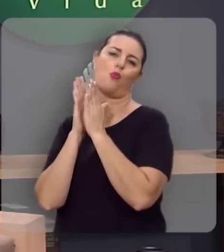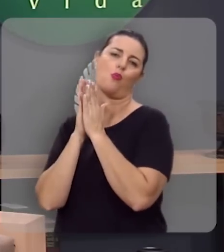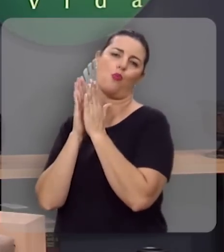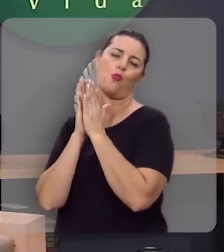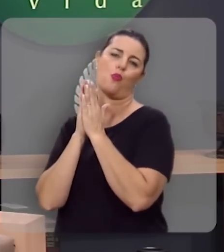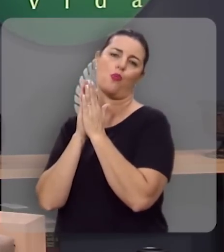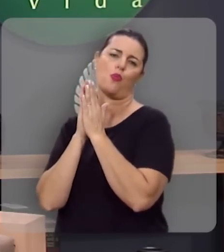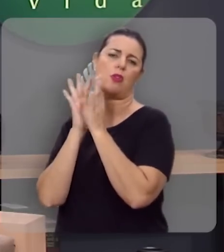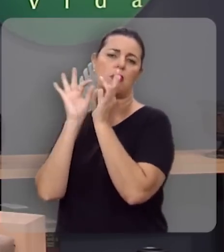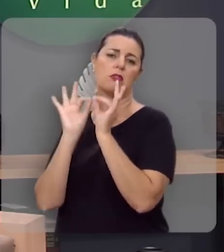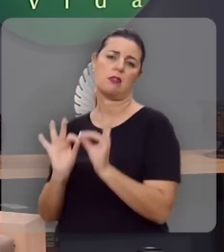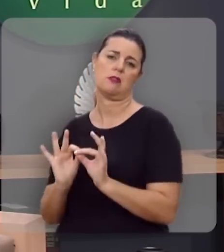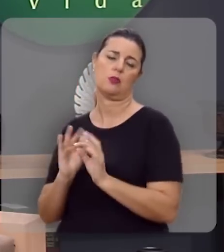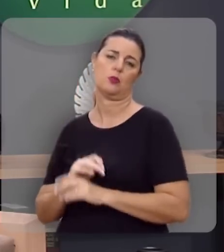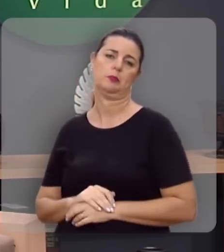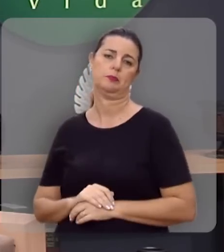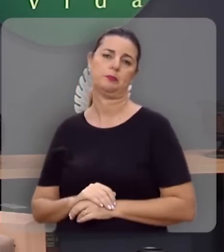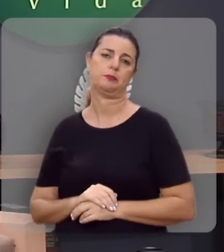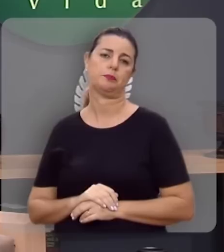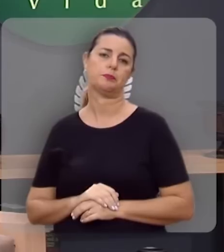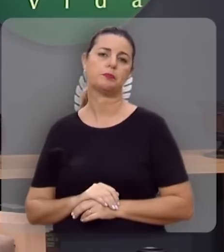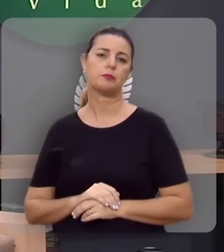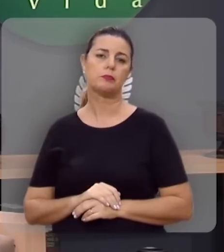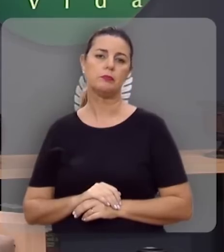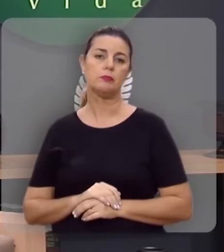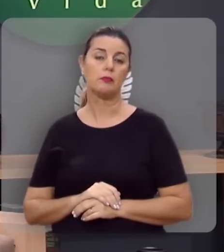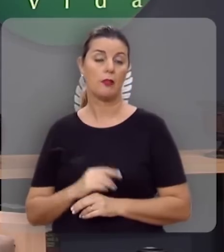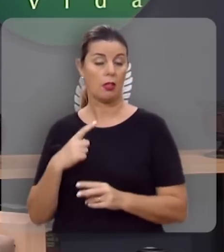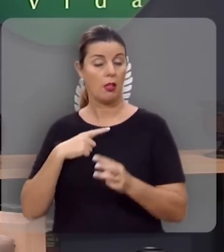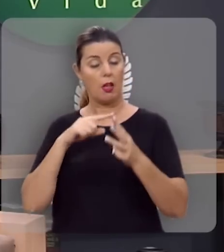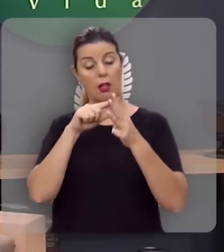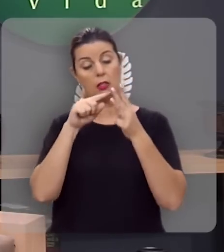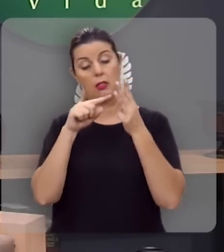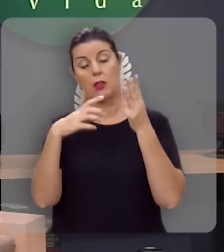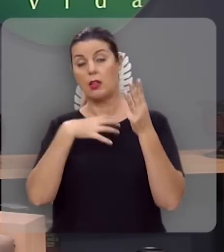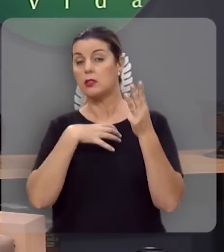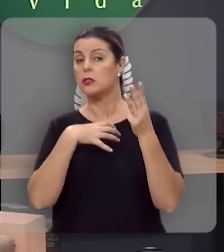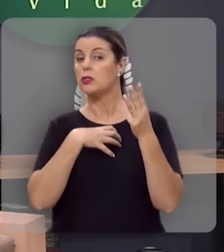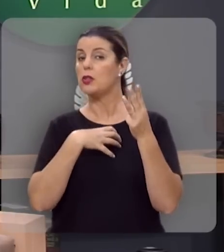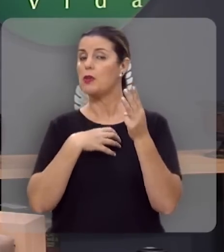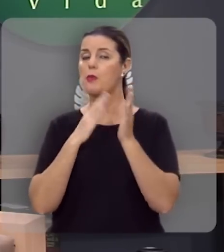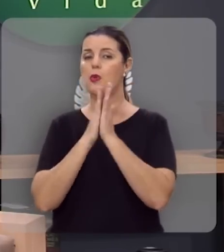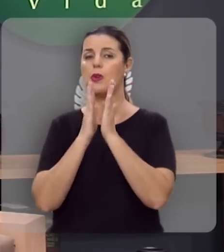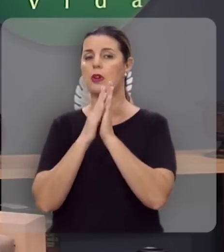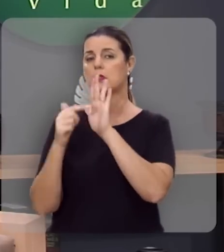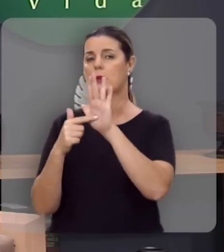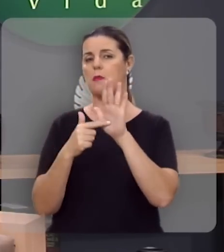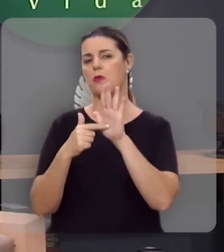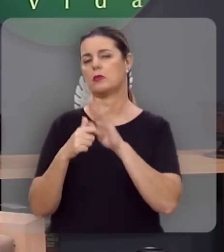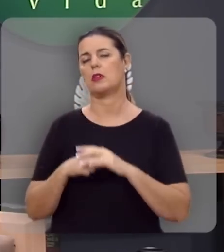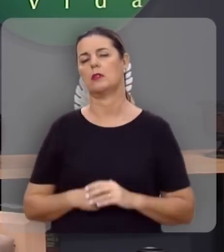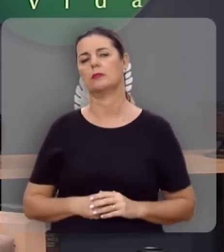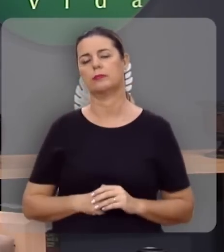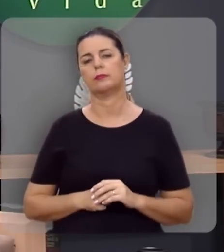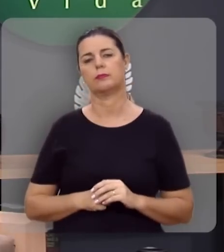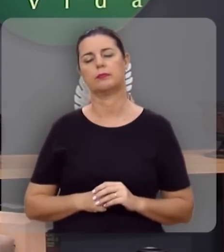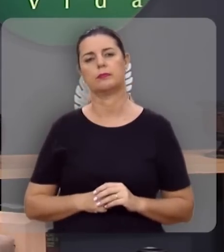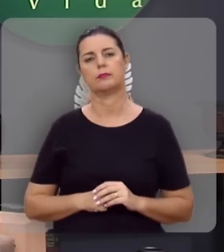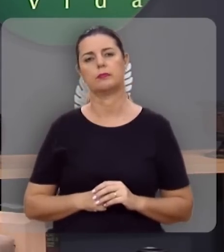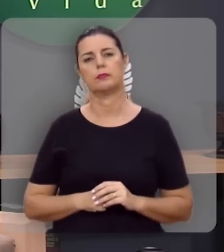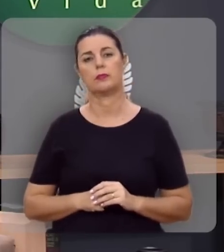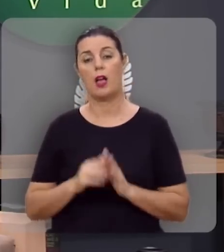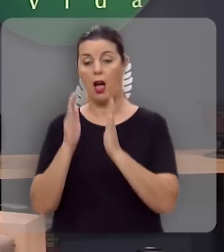orar corretamente. Há três tipos de oração que Paulo menciona aqui.